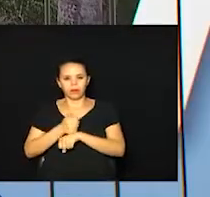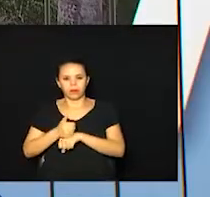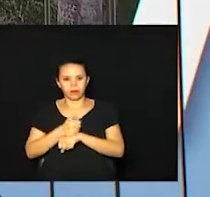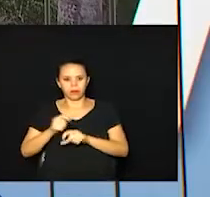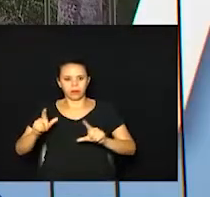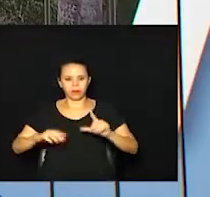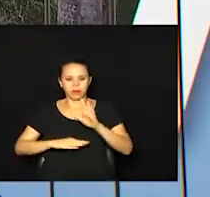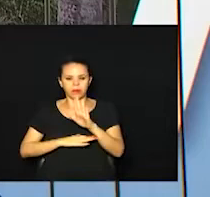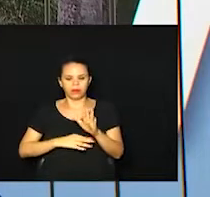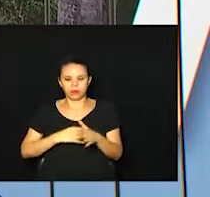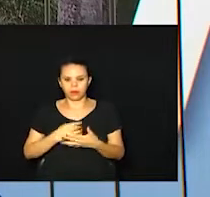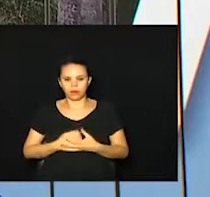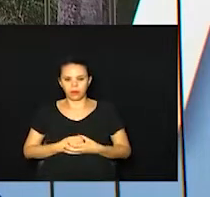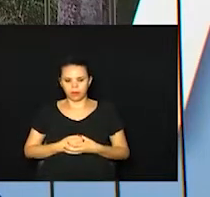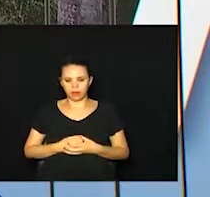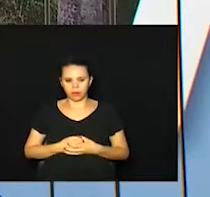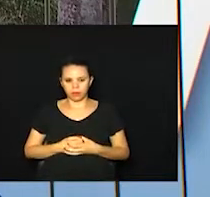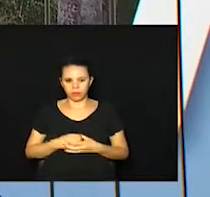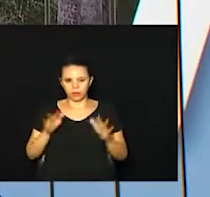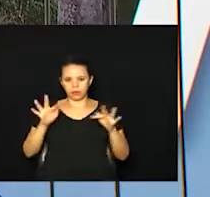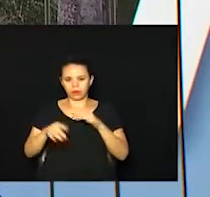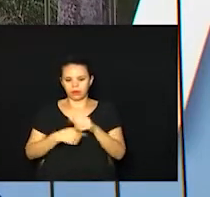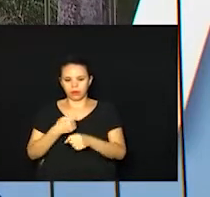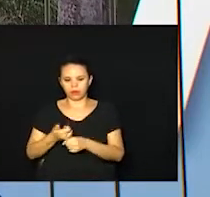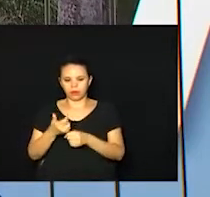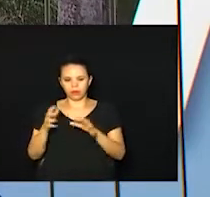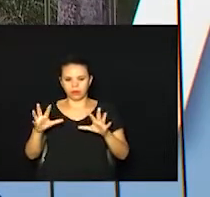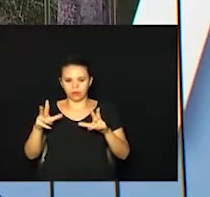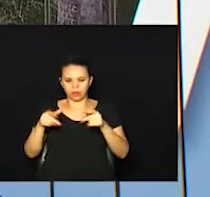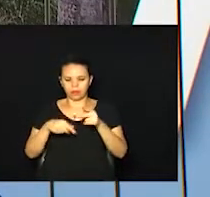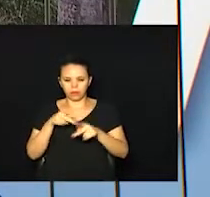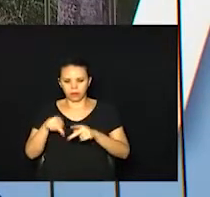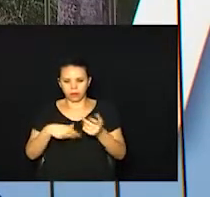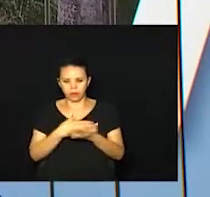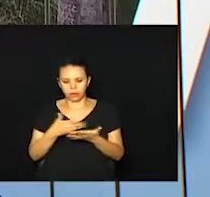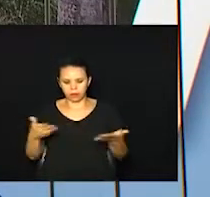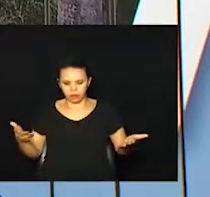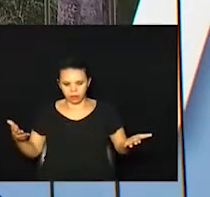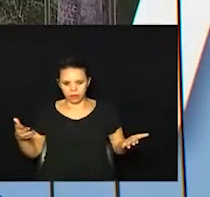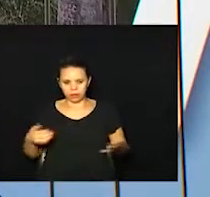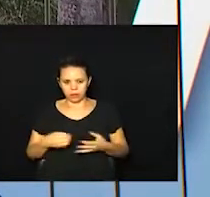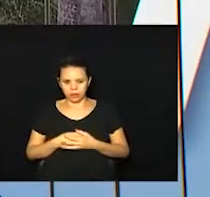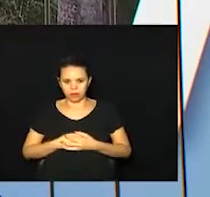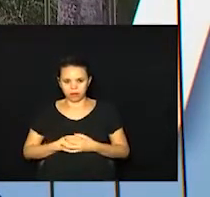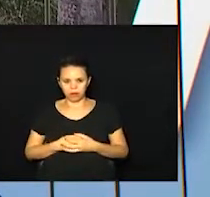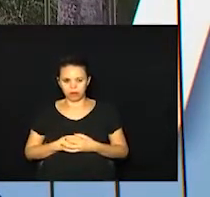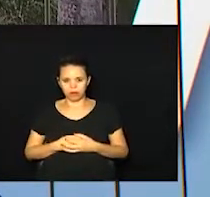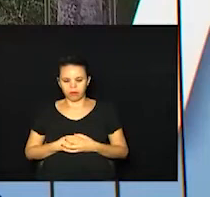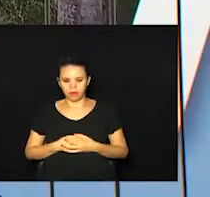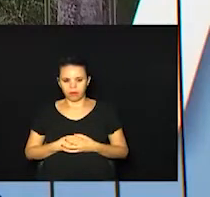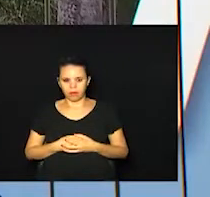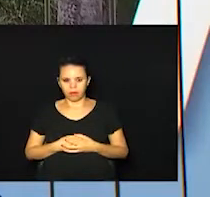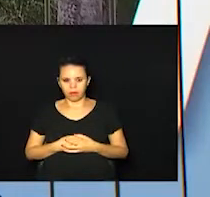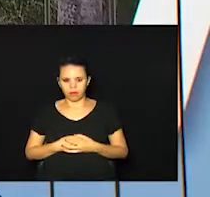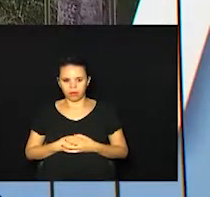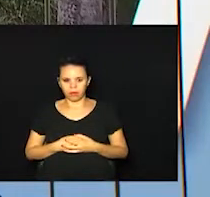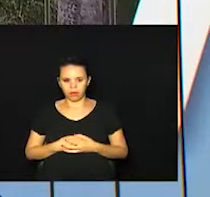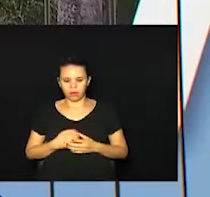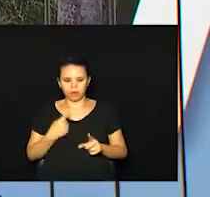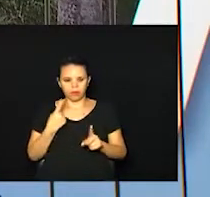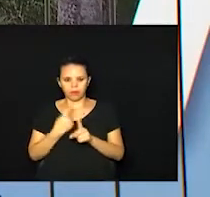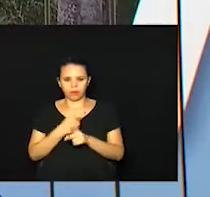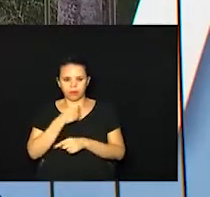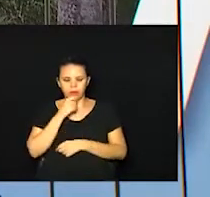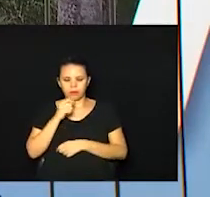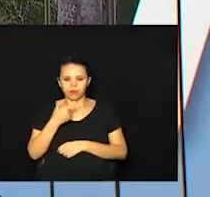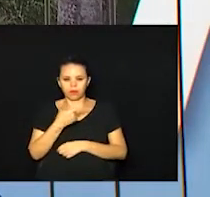TV Câmara. Feliz ano novo também para todos, todas e todes que nós não encontramos ainda, e